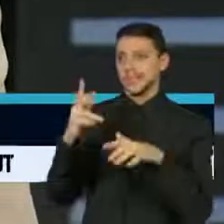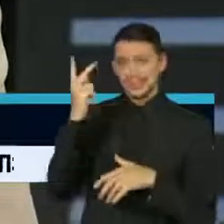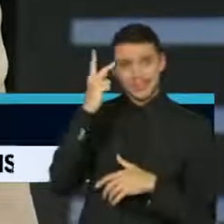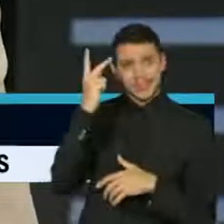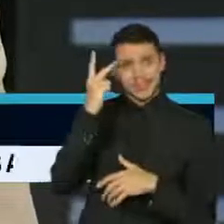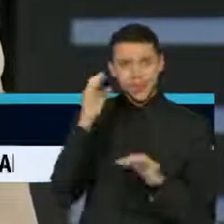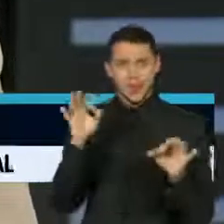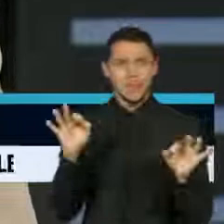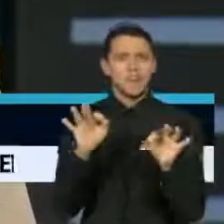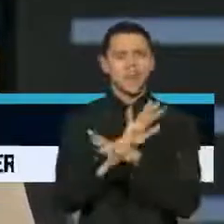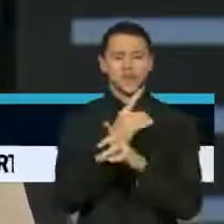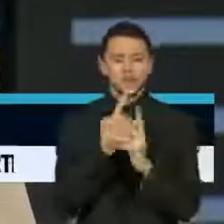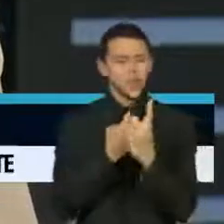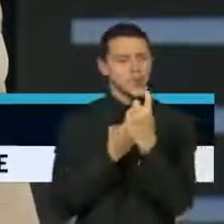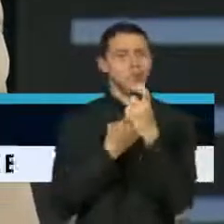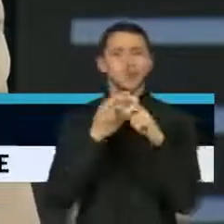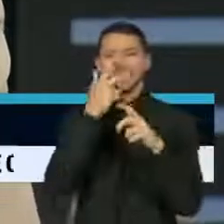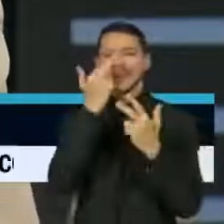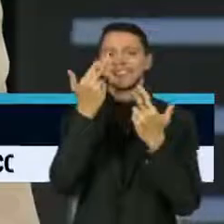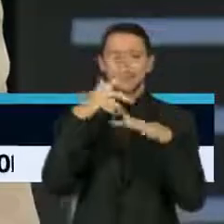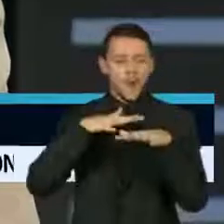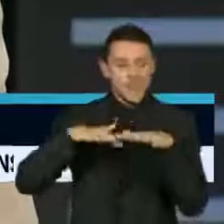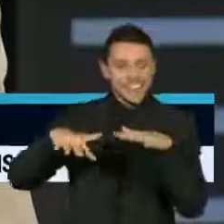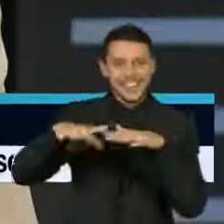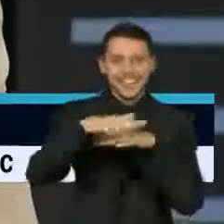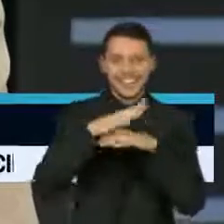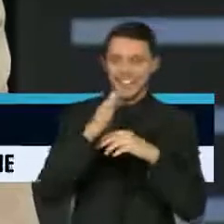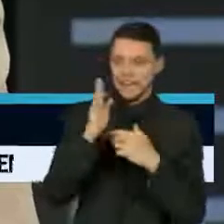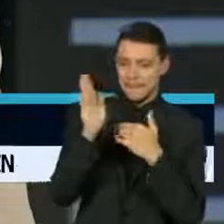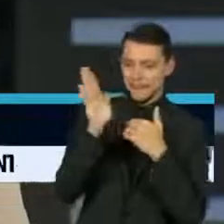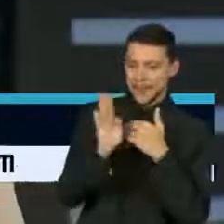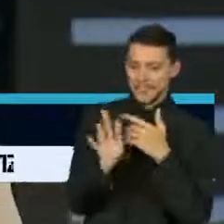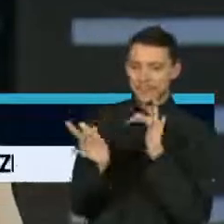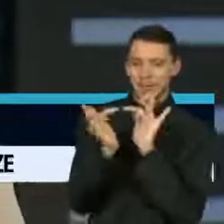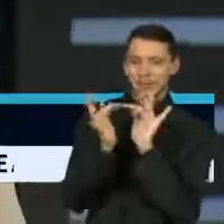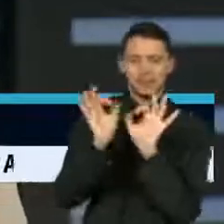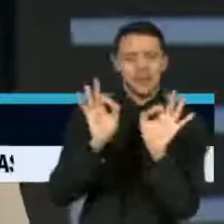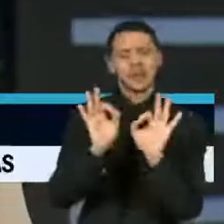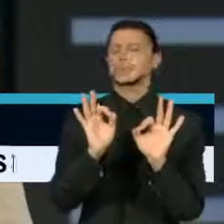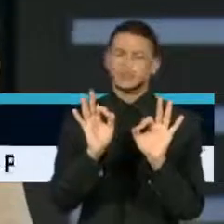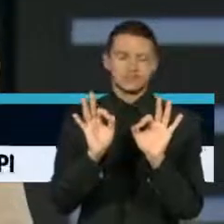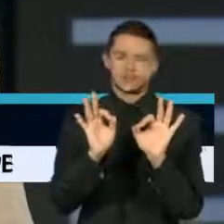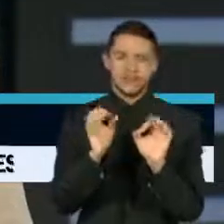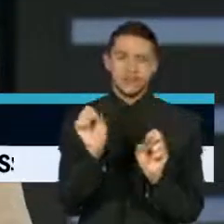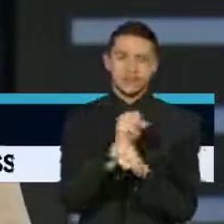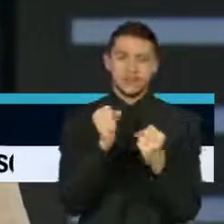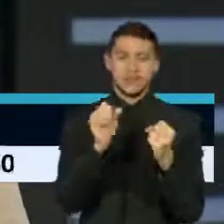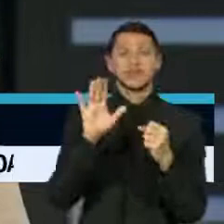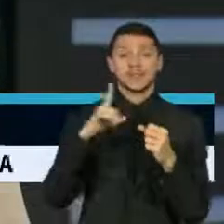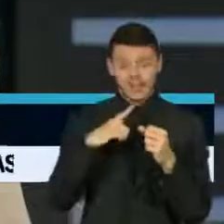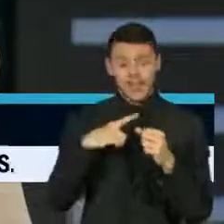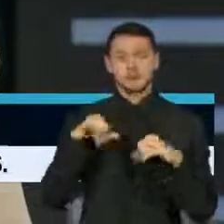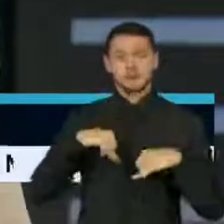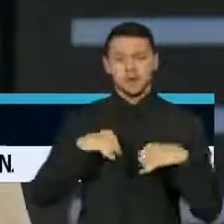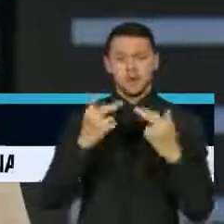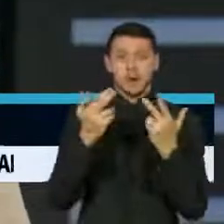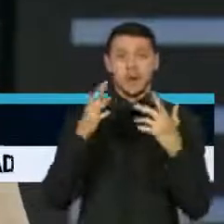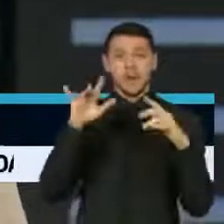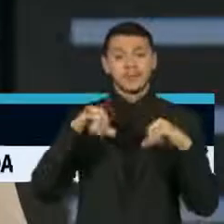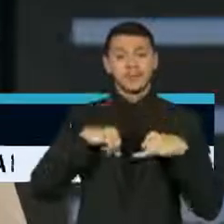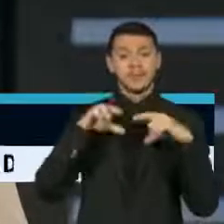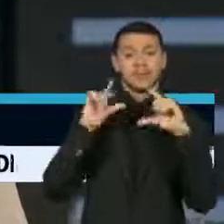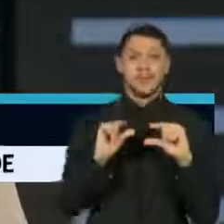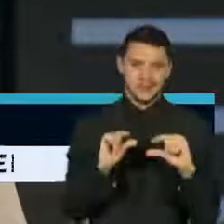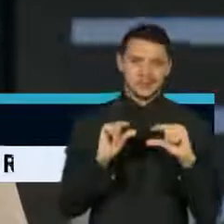Paulo uma ilha isolada do Brasil ela sofre igual só que sofre menos quando você tem um PIB crescendo mais esse